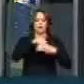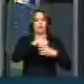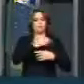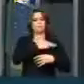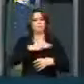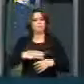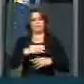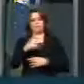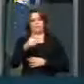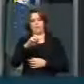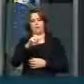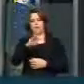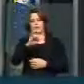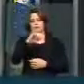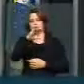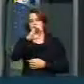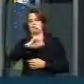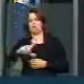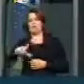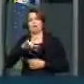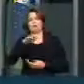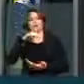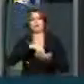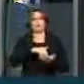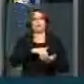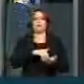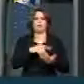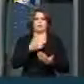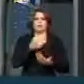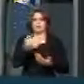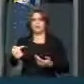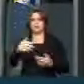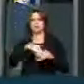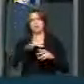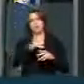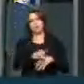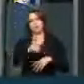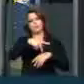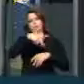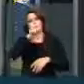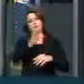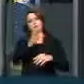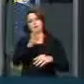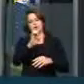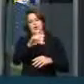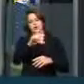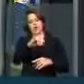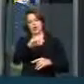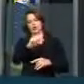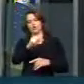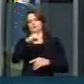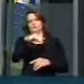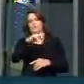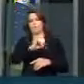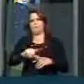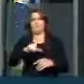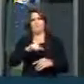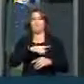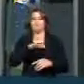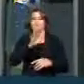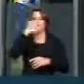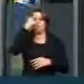ministro provincial de 2002 a 2007, e seguiu a sua carreira com pós-graduação em Teologia Moral pela Faculdade Assunção de